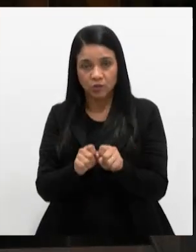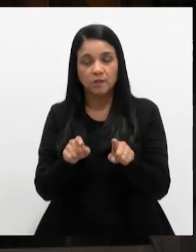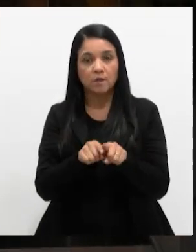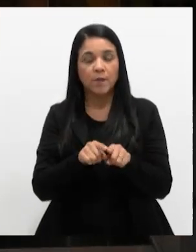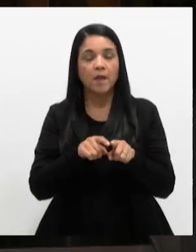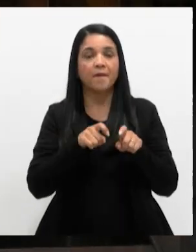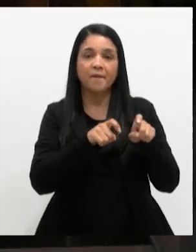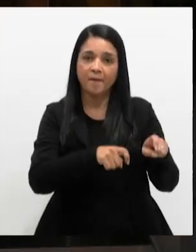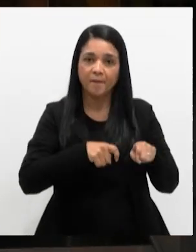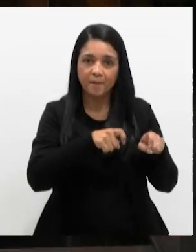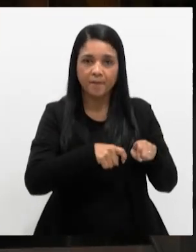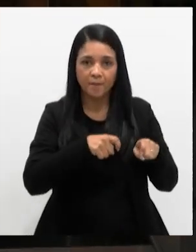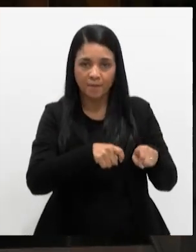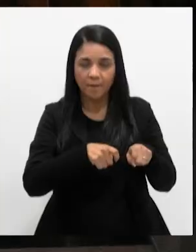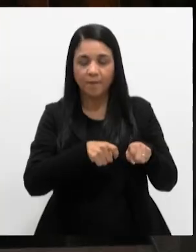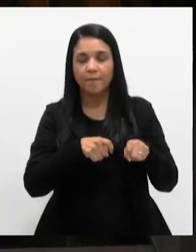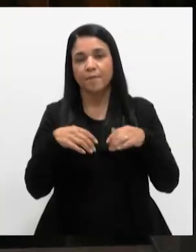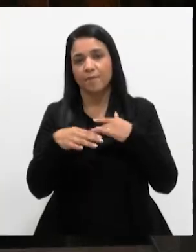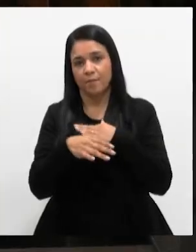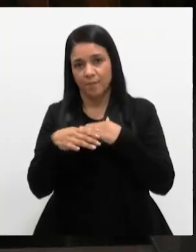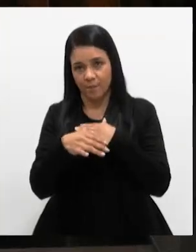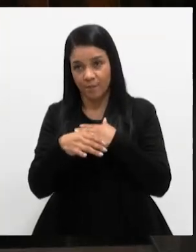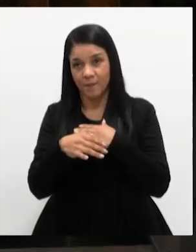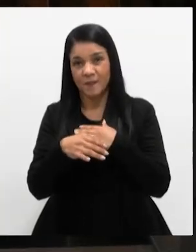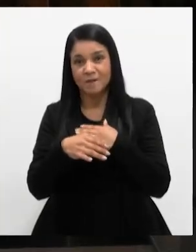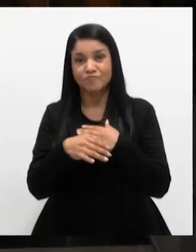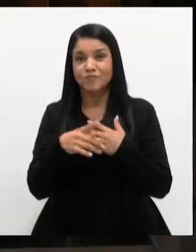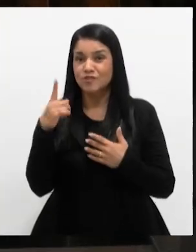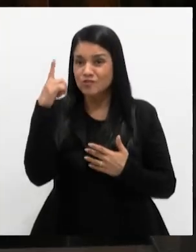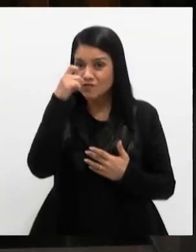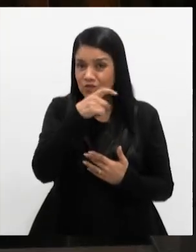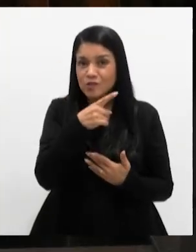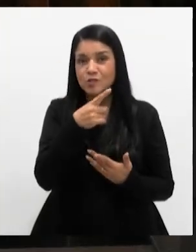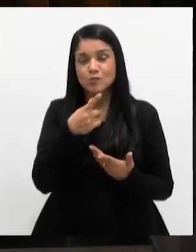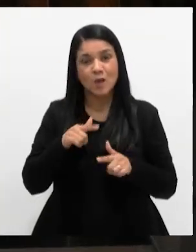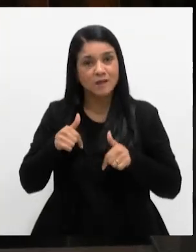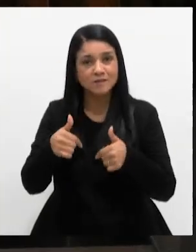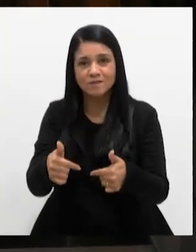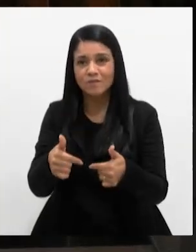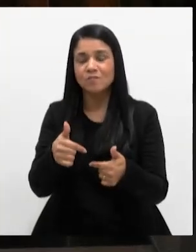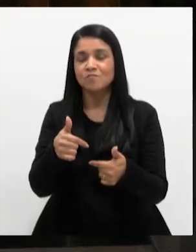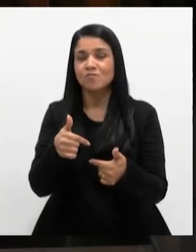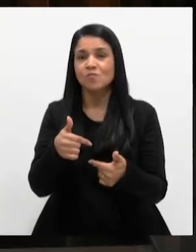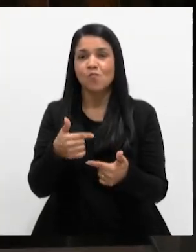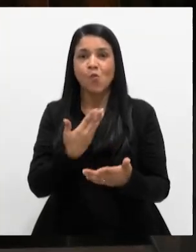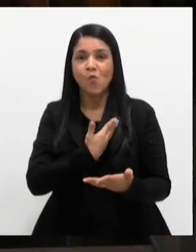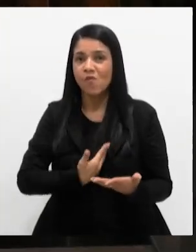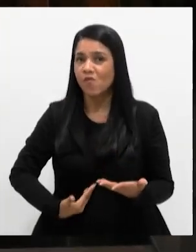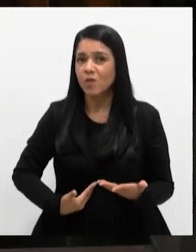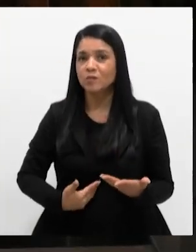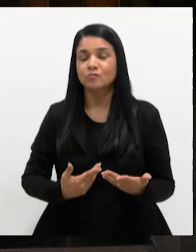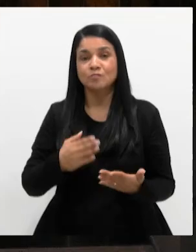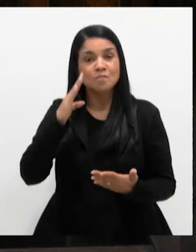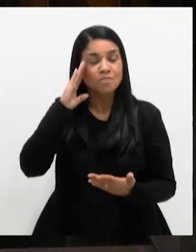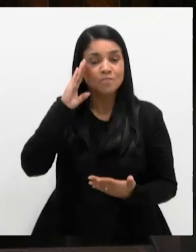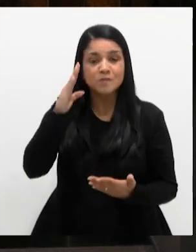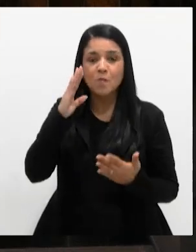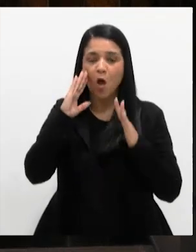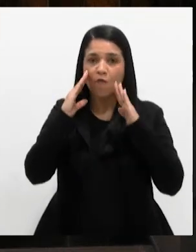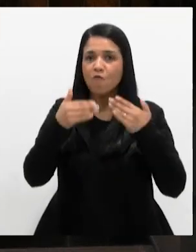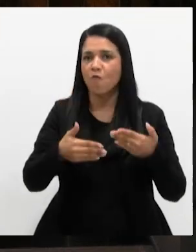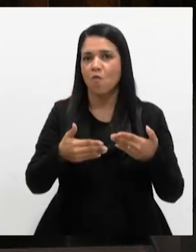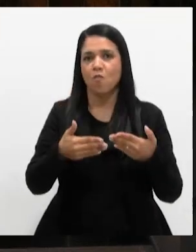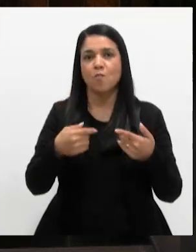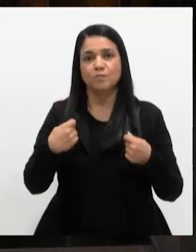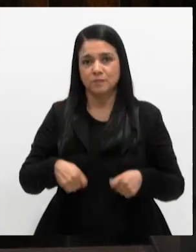Urbana. E nada sai do papel. É uma dificuldade com o governo para que, de fato, ele dê prioridade para a agricultura. A gente